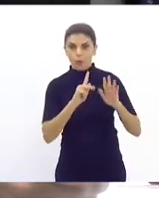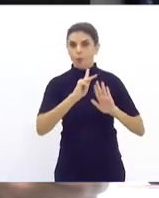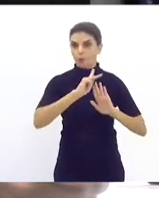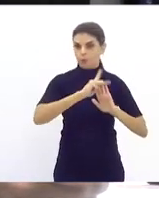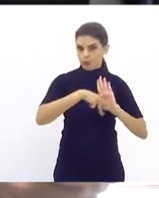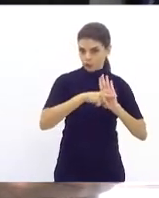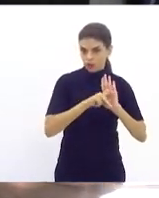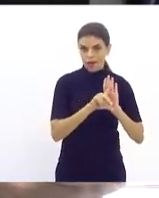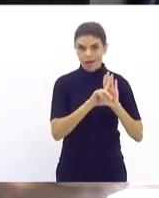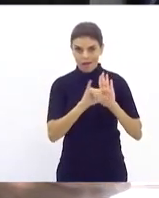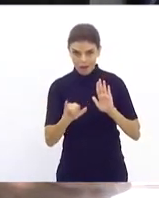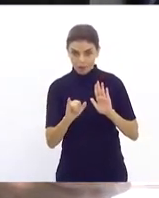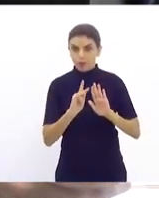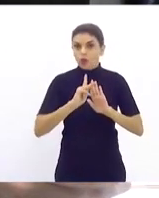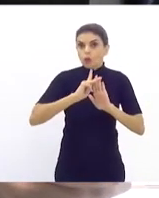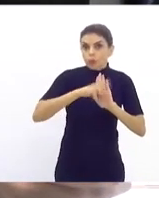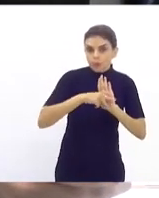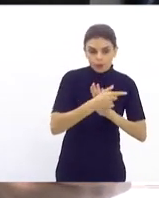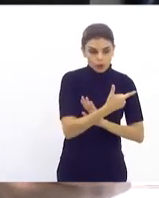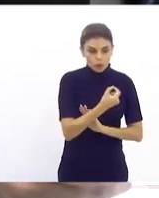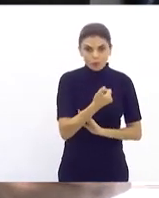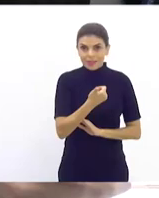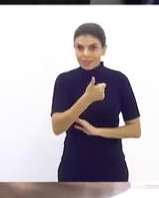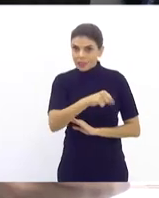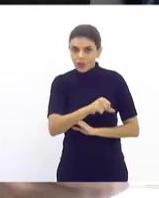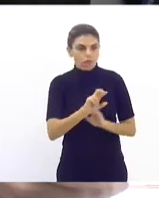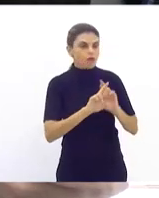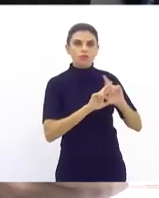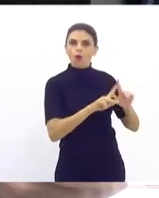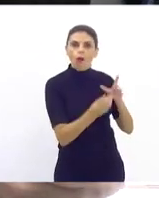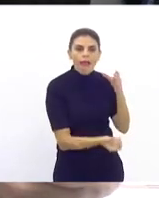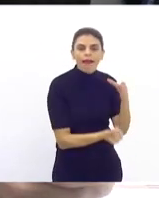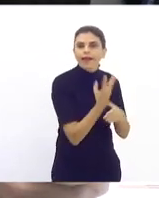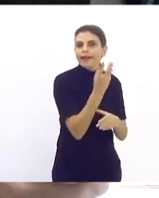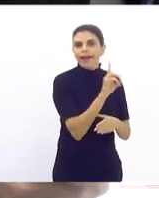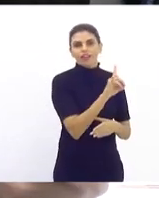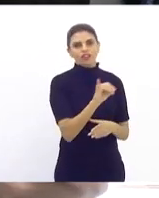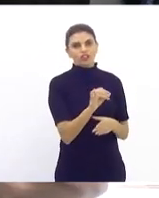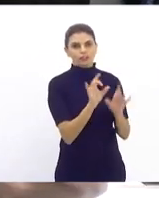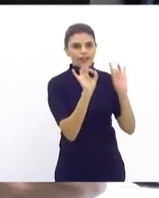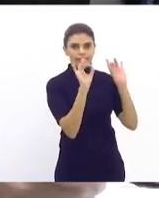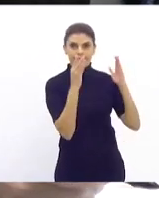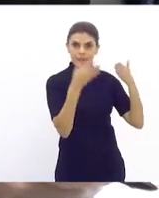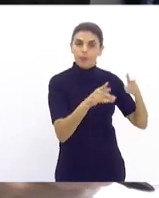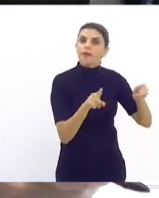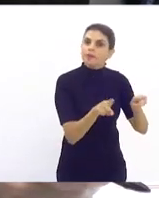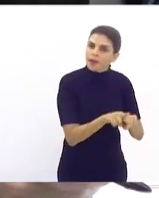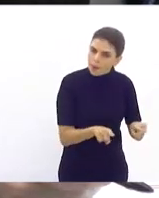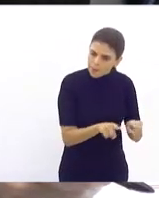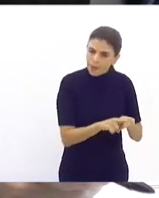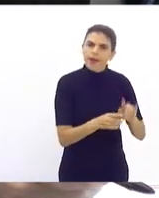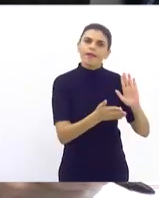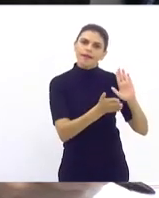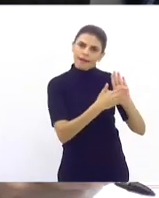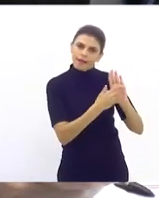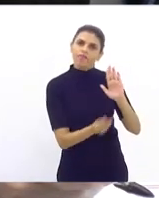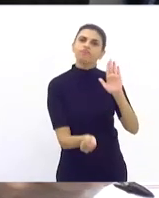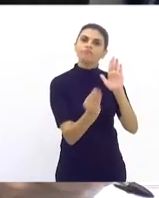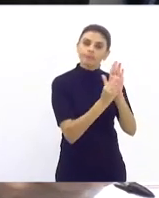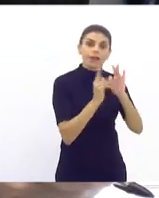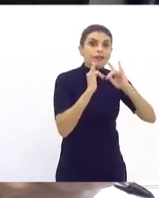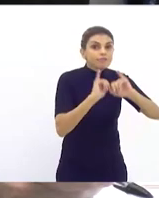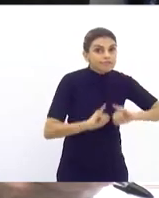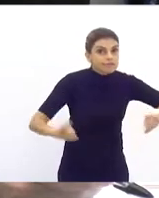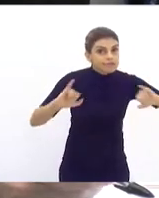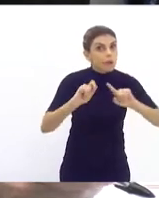o projeto de 2019, ele não cria apenas as datas, mas ele também prevê a campanha no mês